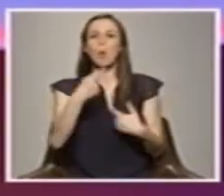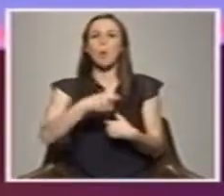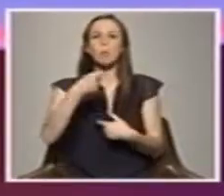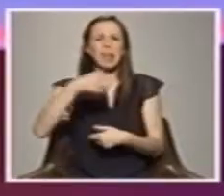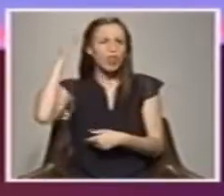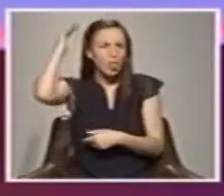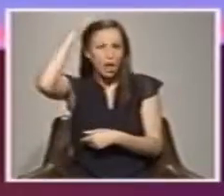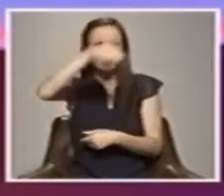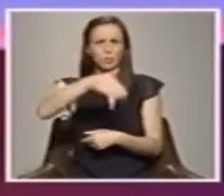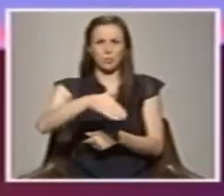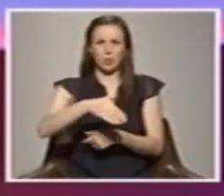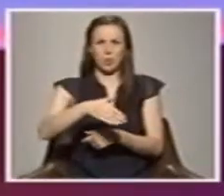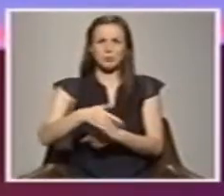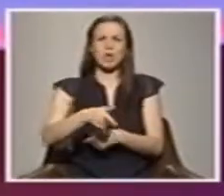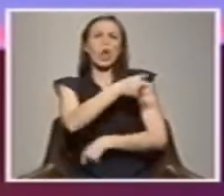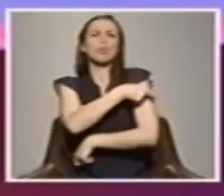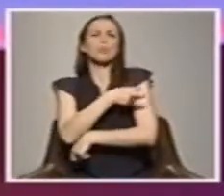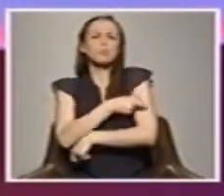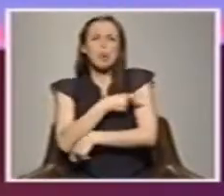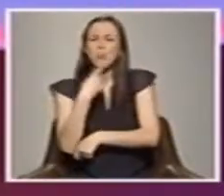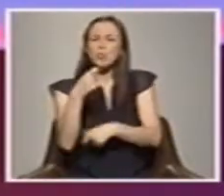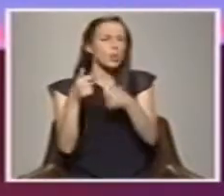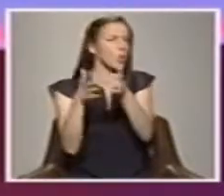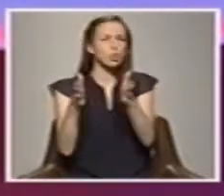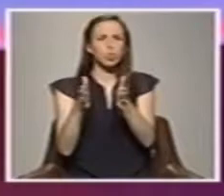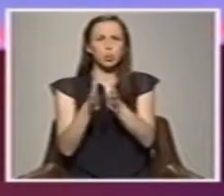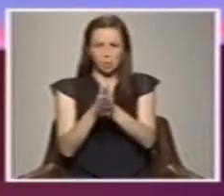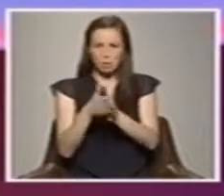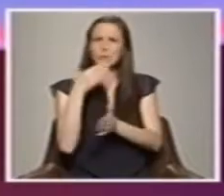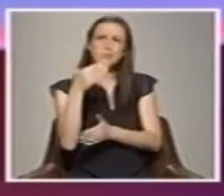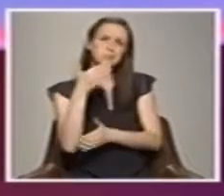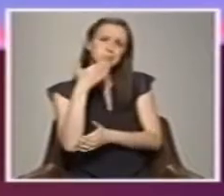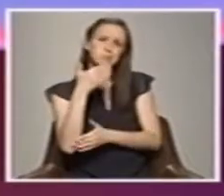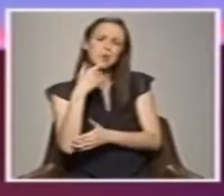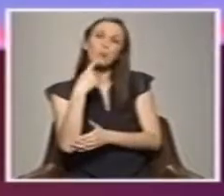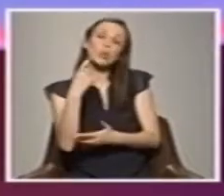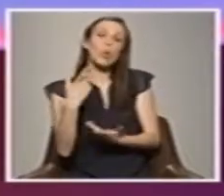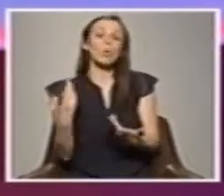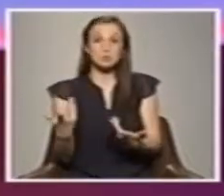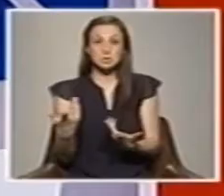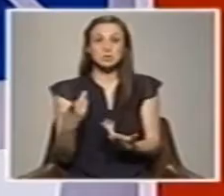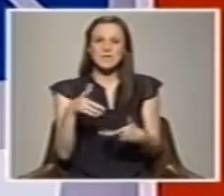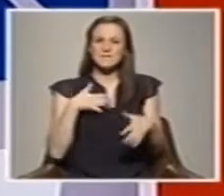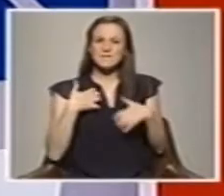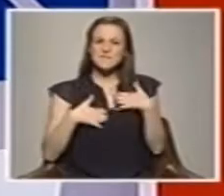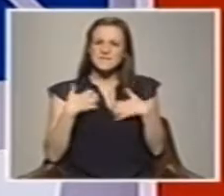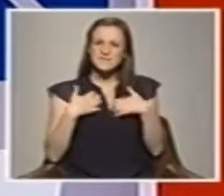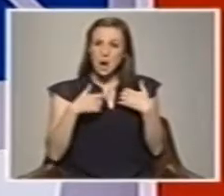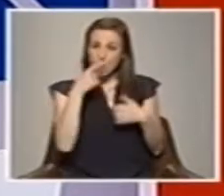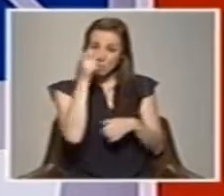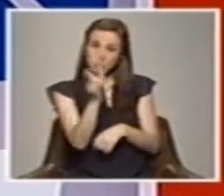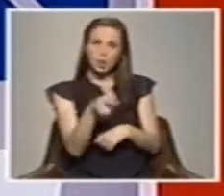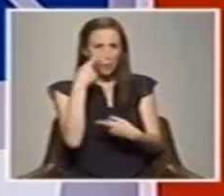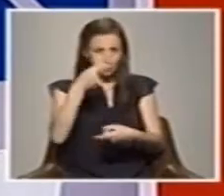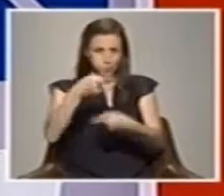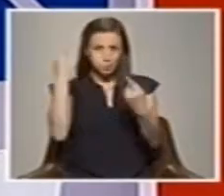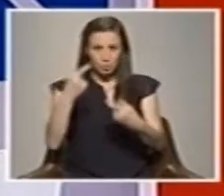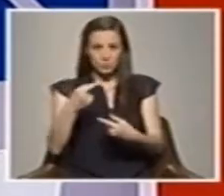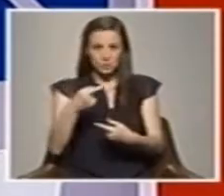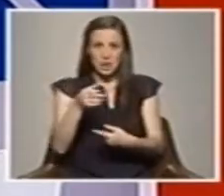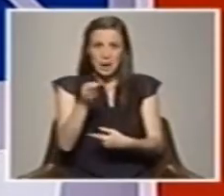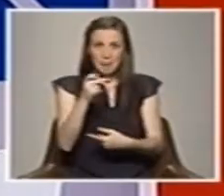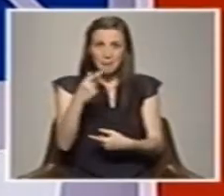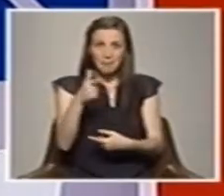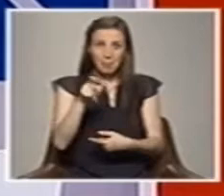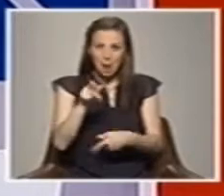República, perguntou aos deputados, perguntou, uhum, a toda a gente, fez uma petição. Portanto, há aí uma inquietação de um cidadão que se torna pública, a Paula, que também tinha a mesma inquietação,